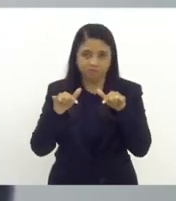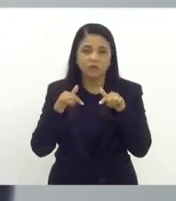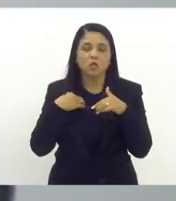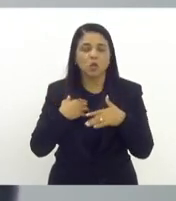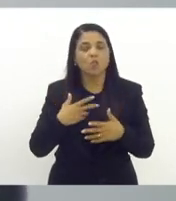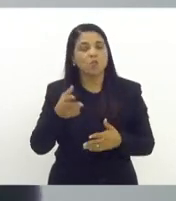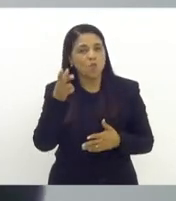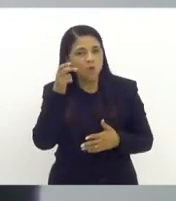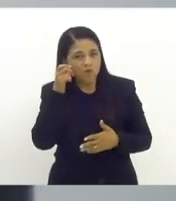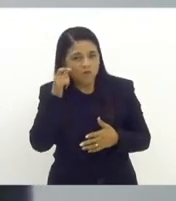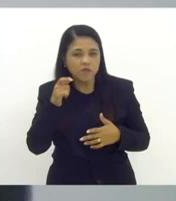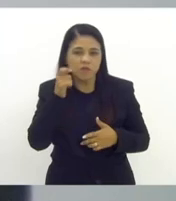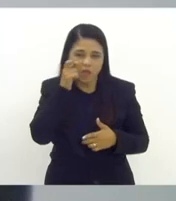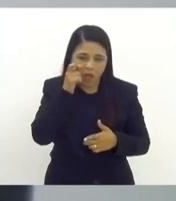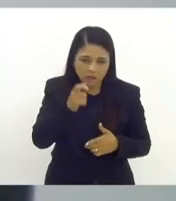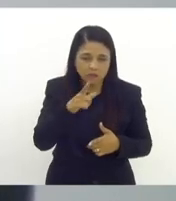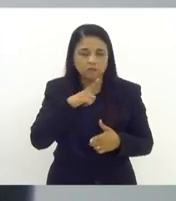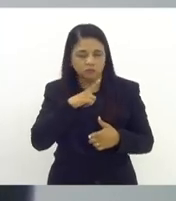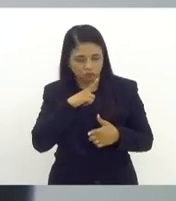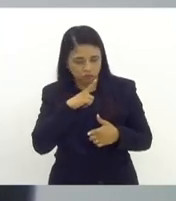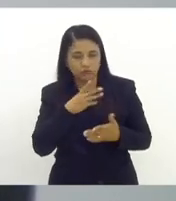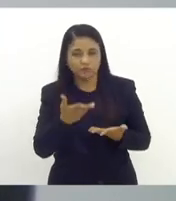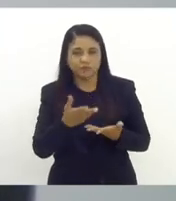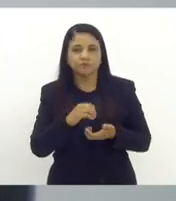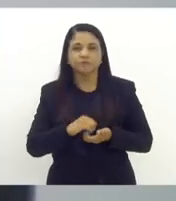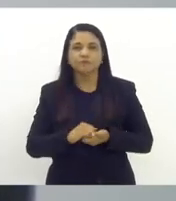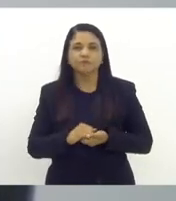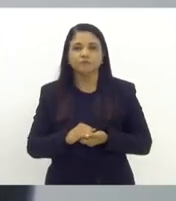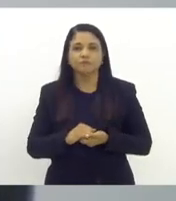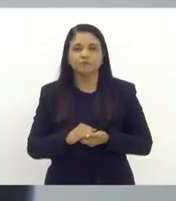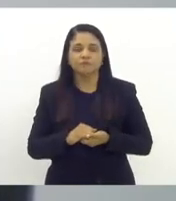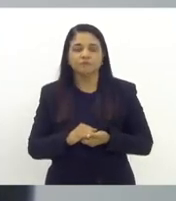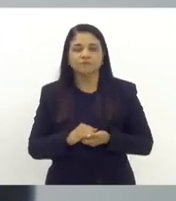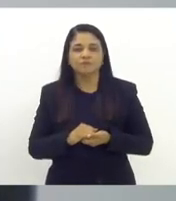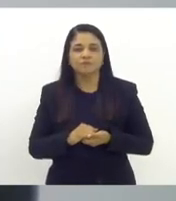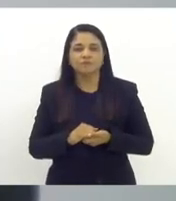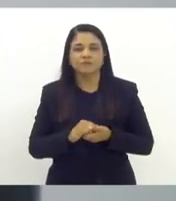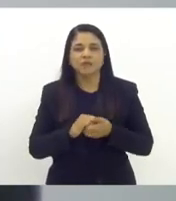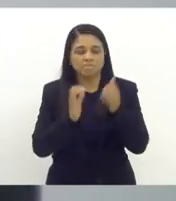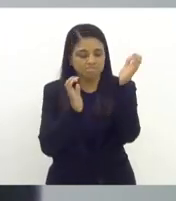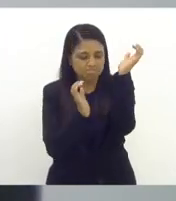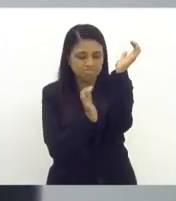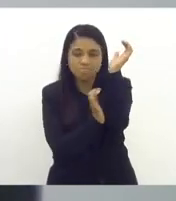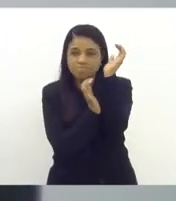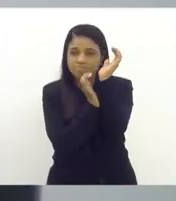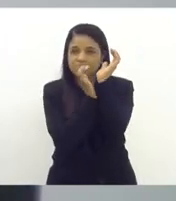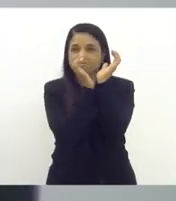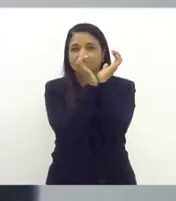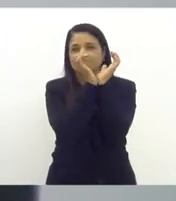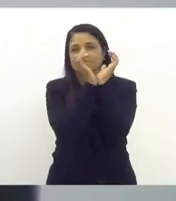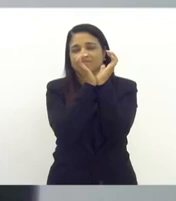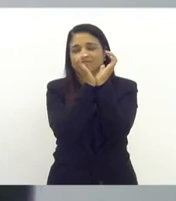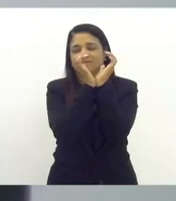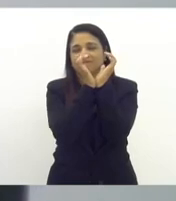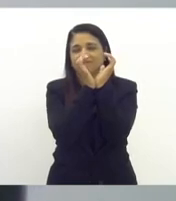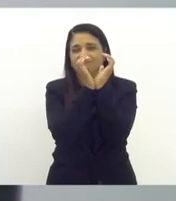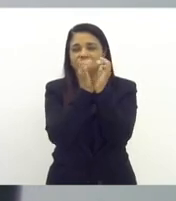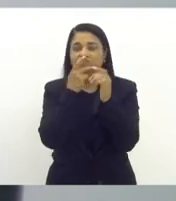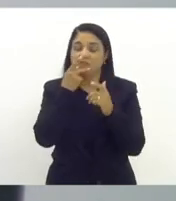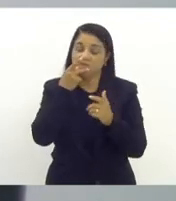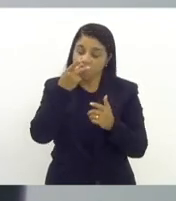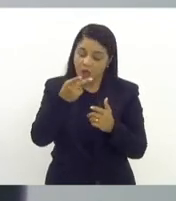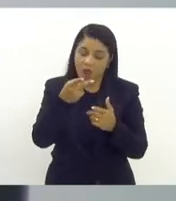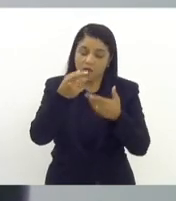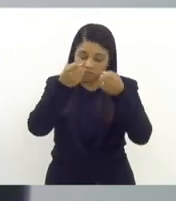a gente vai passar por isso então a desburocratização ela foi passa por que eu falei